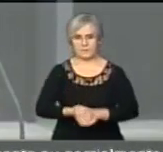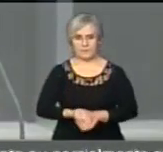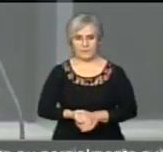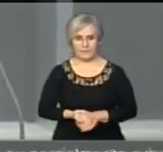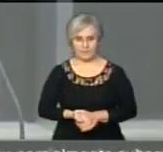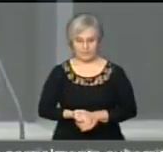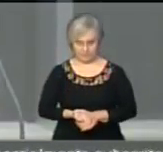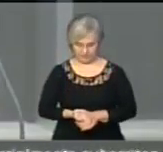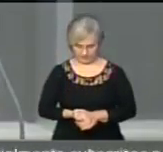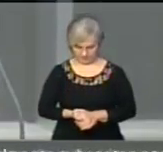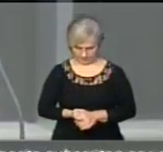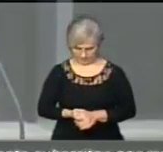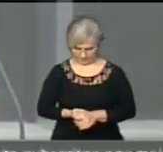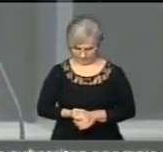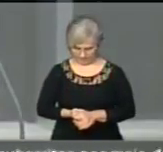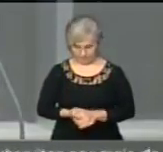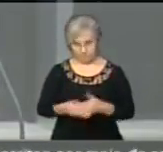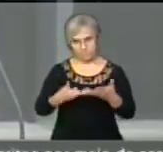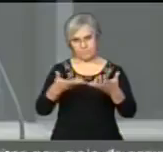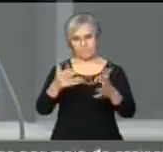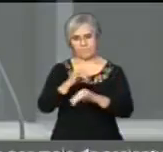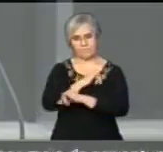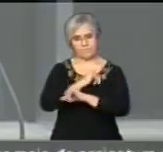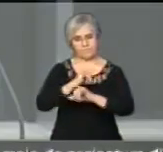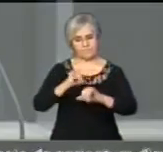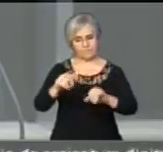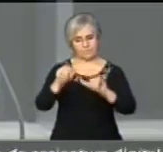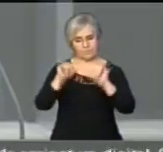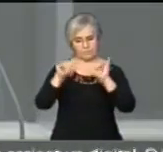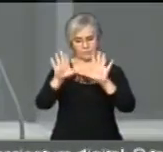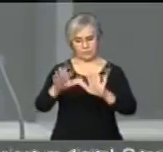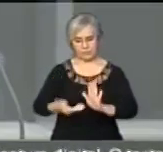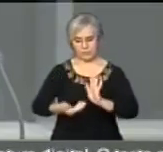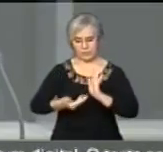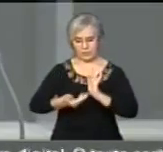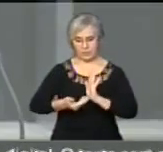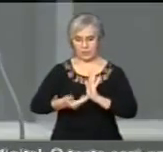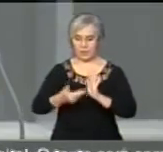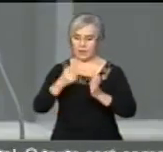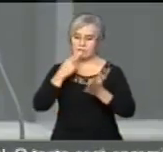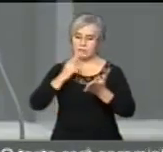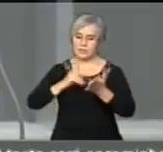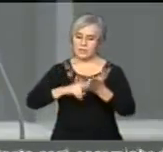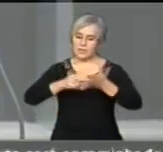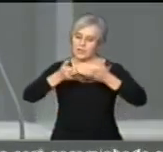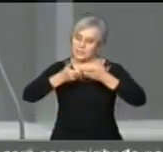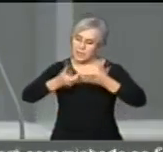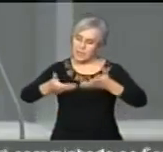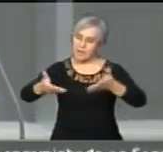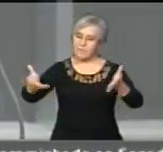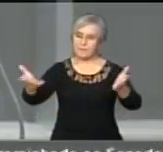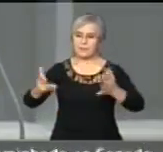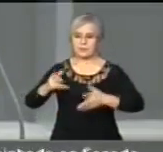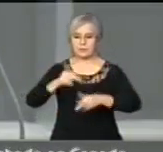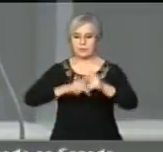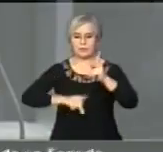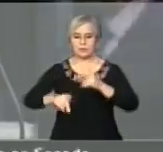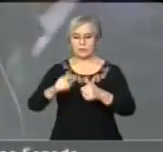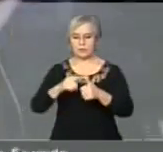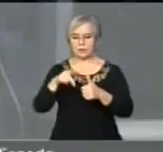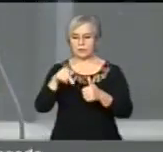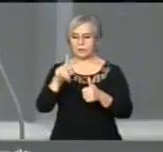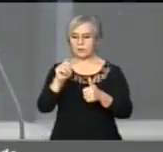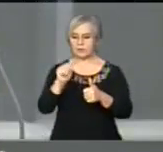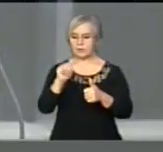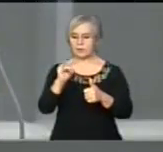deputado. Concluindo, então, deixo registrado nos anais da casa essa carta aberta dos povos Caiapó,